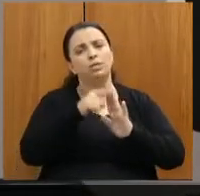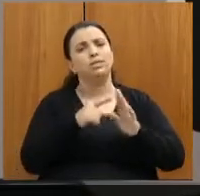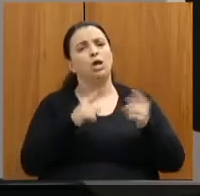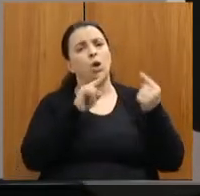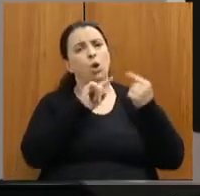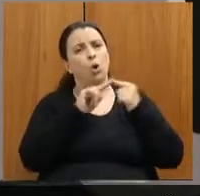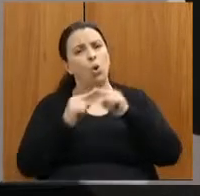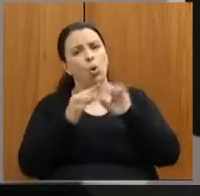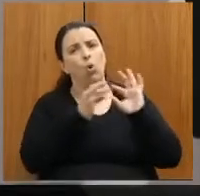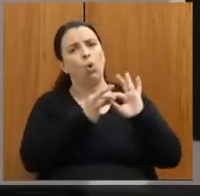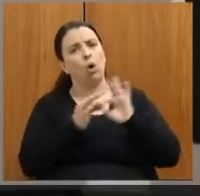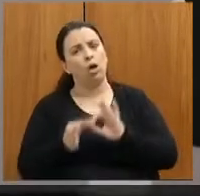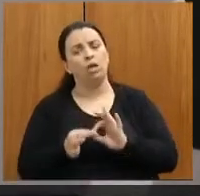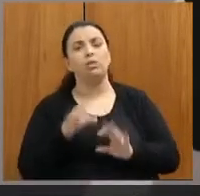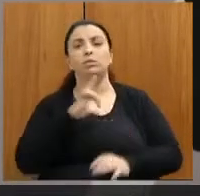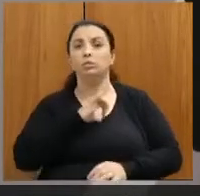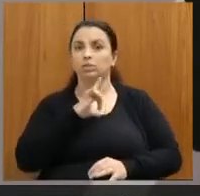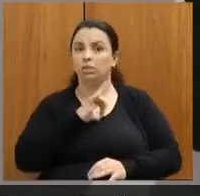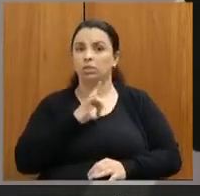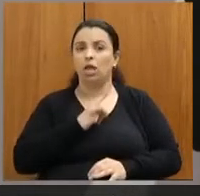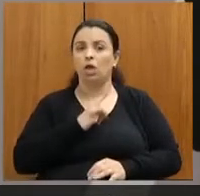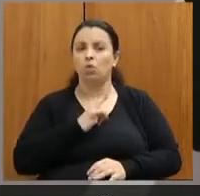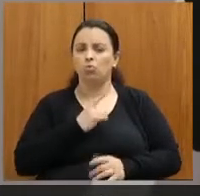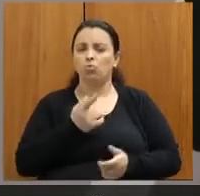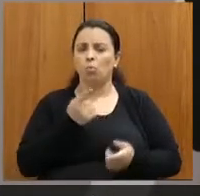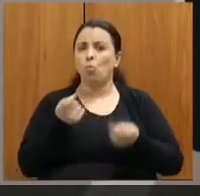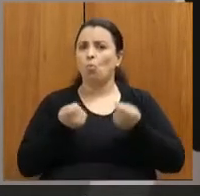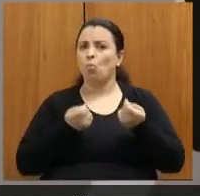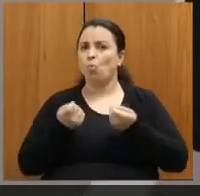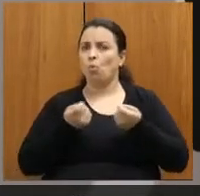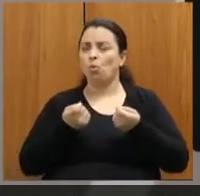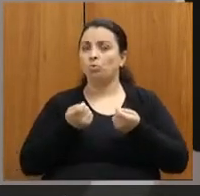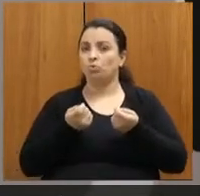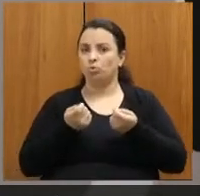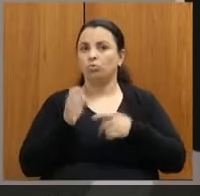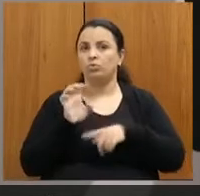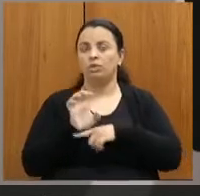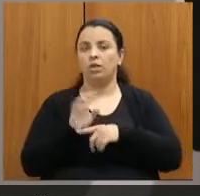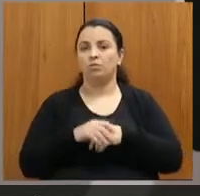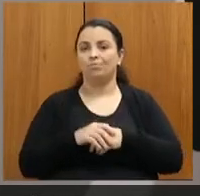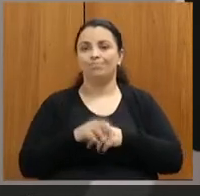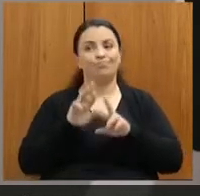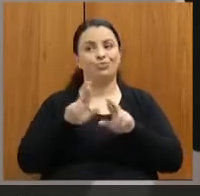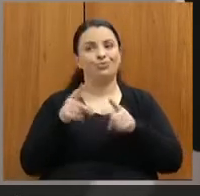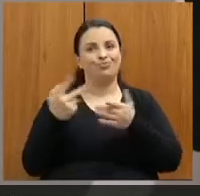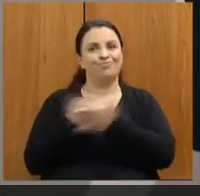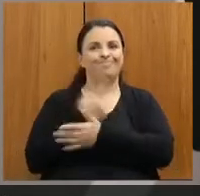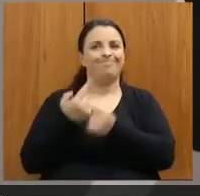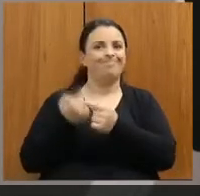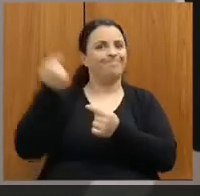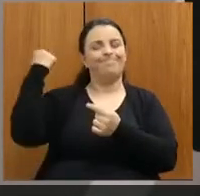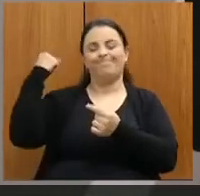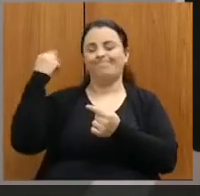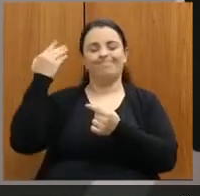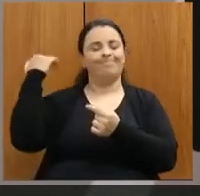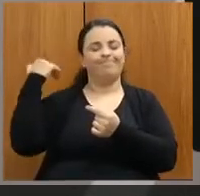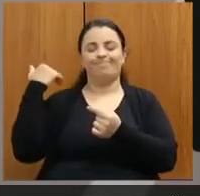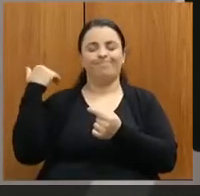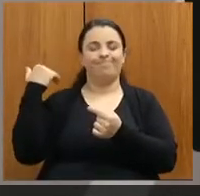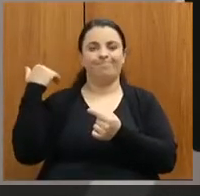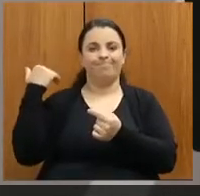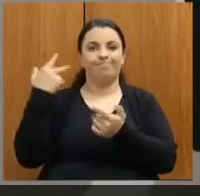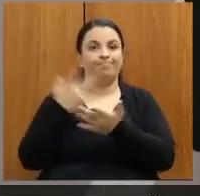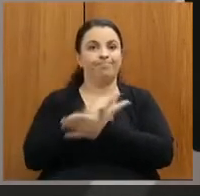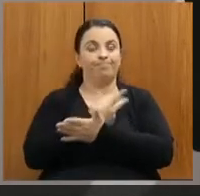mostra aqui tem o domínio do Estado te falei que foi no passado Então hoje nós